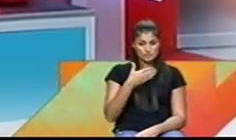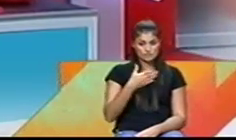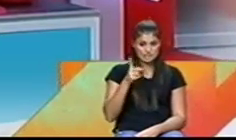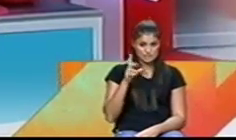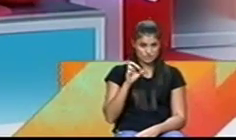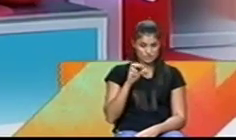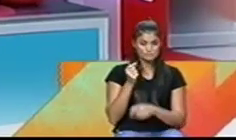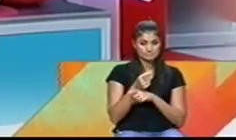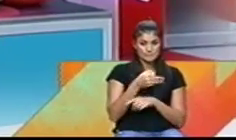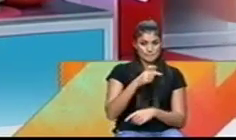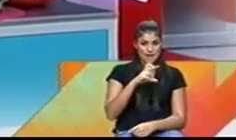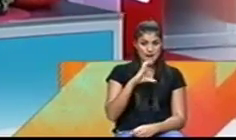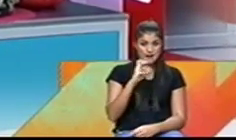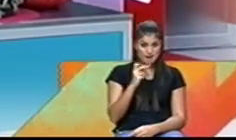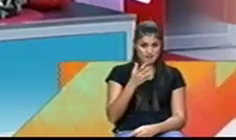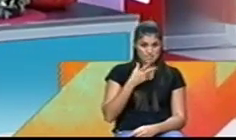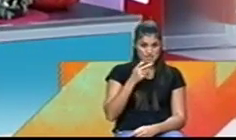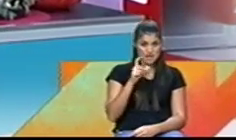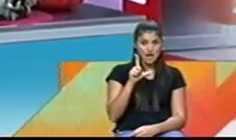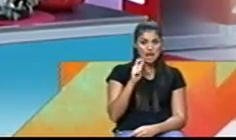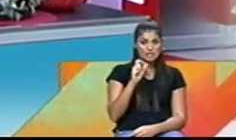227-128-168. Ou envie um e-mail para